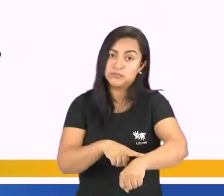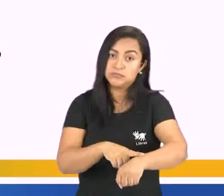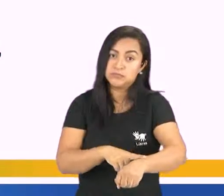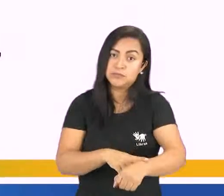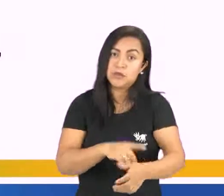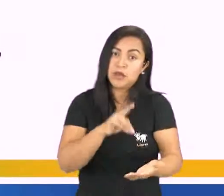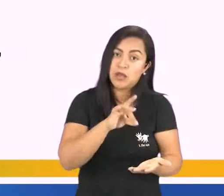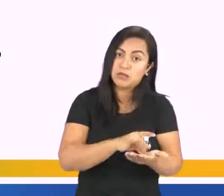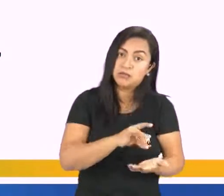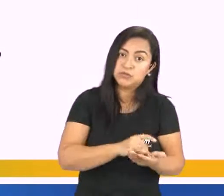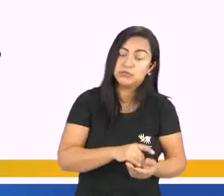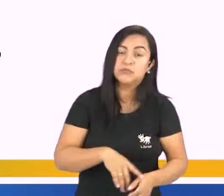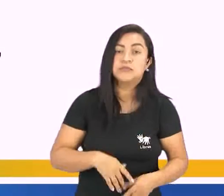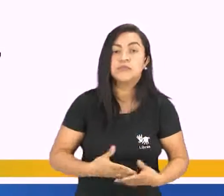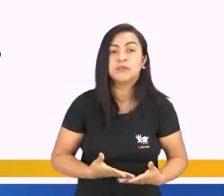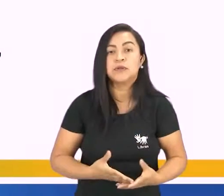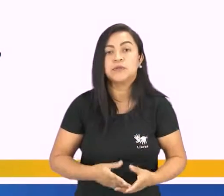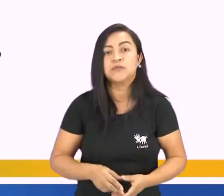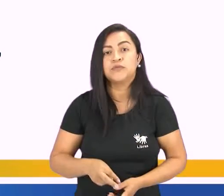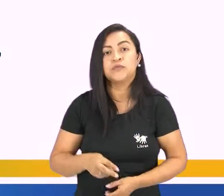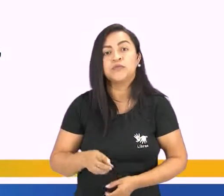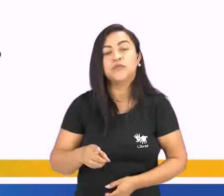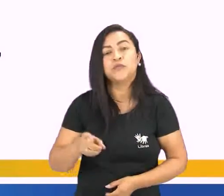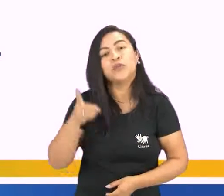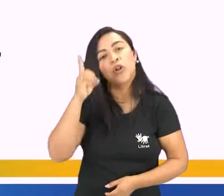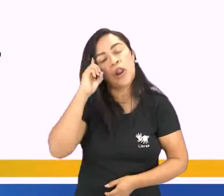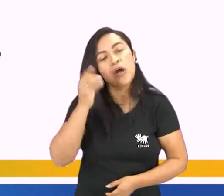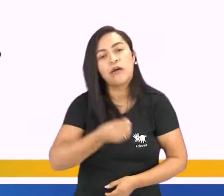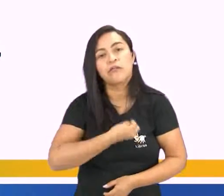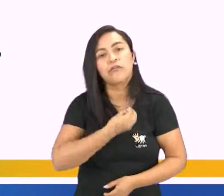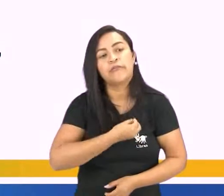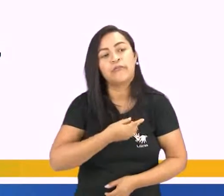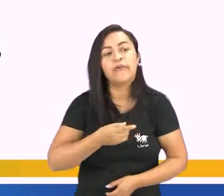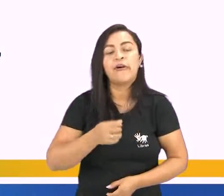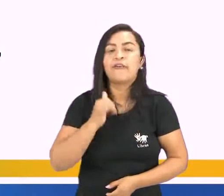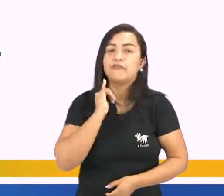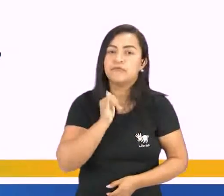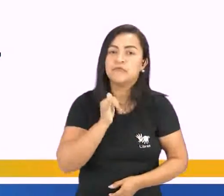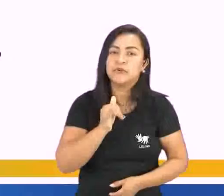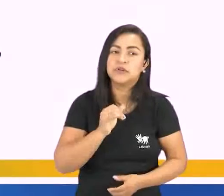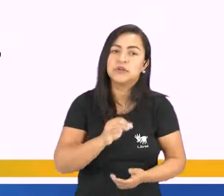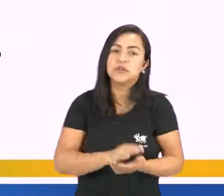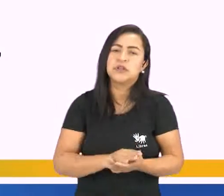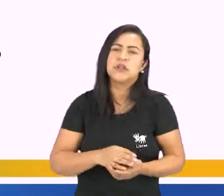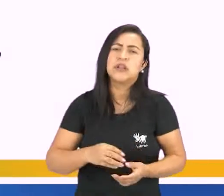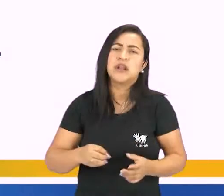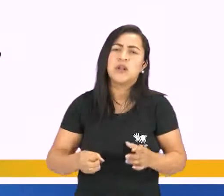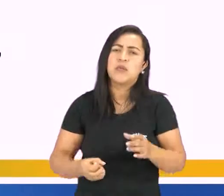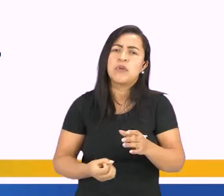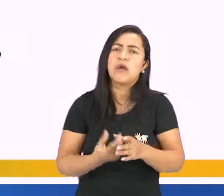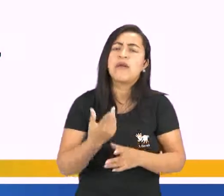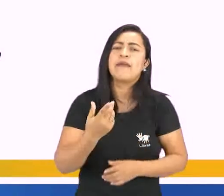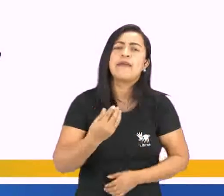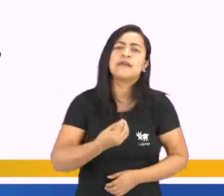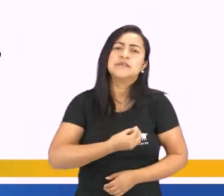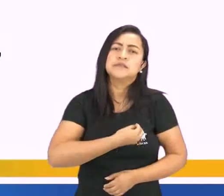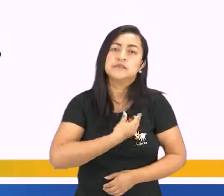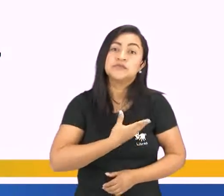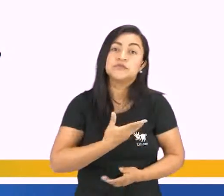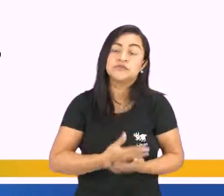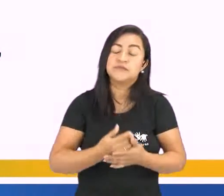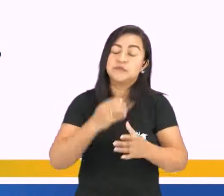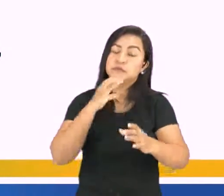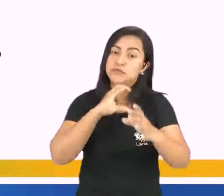la vida cotidiana, la narración forma parte esencial de nuestra forma de